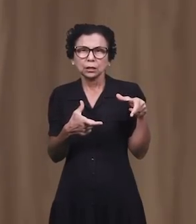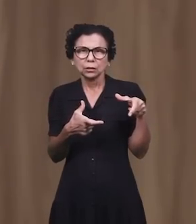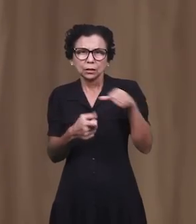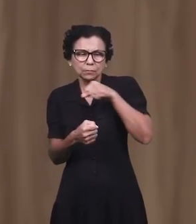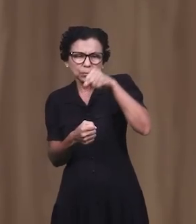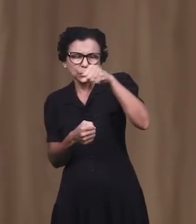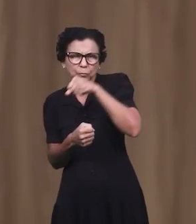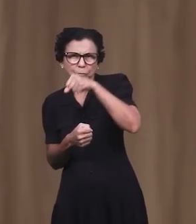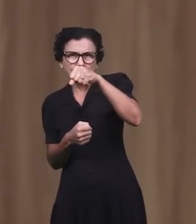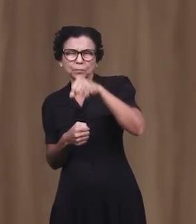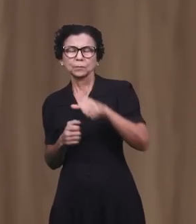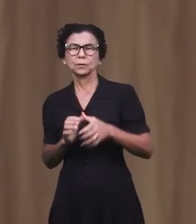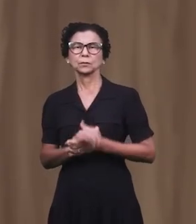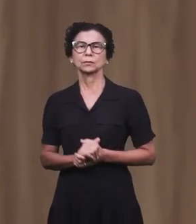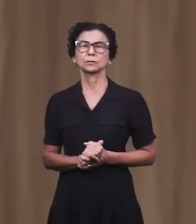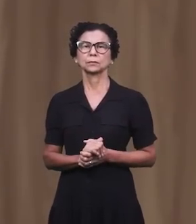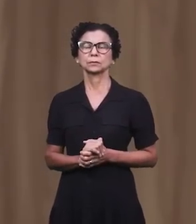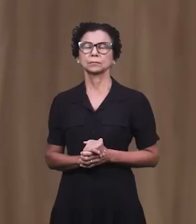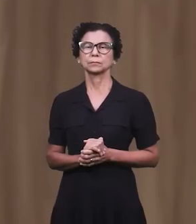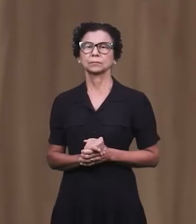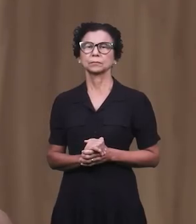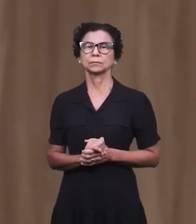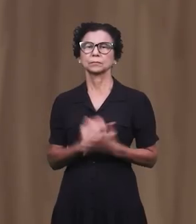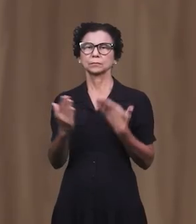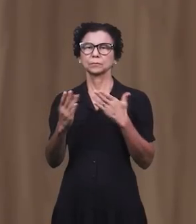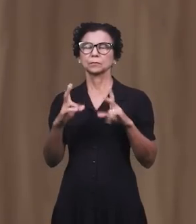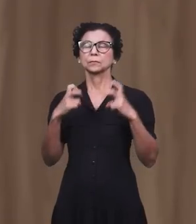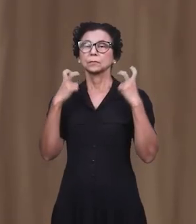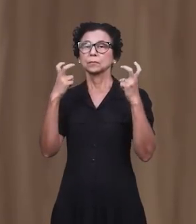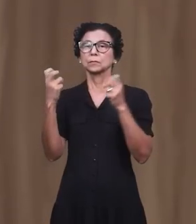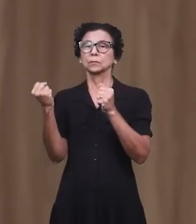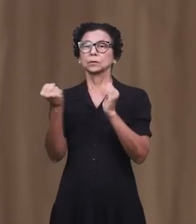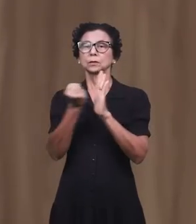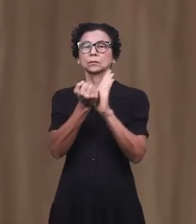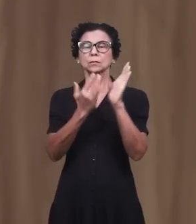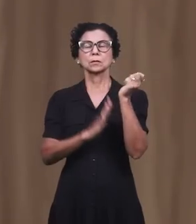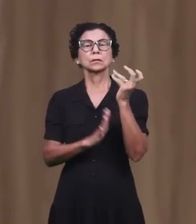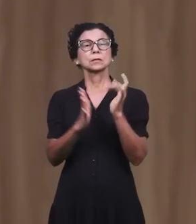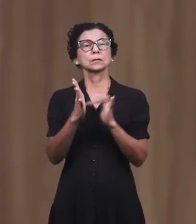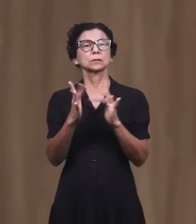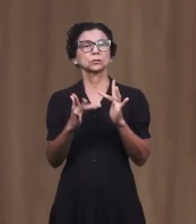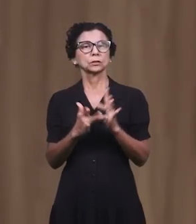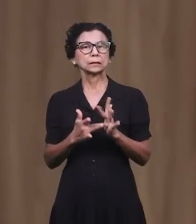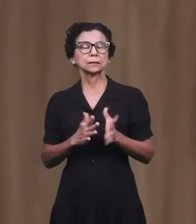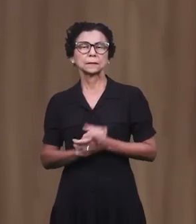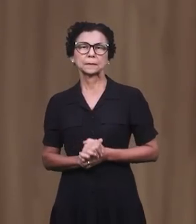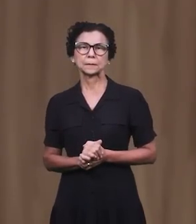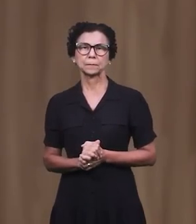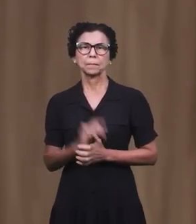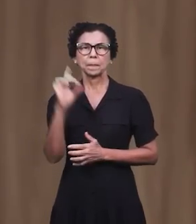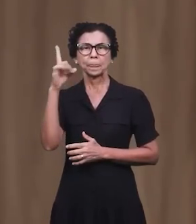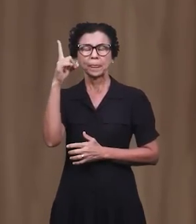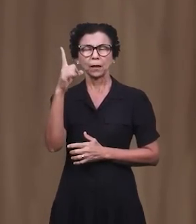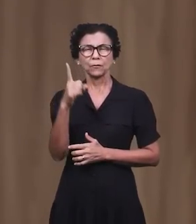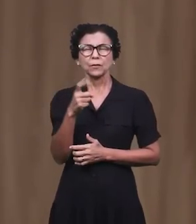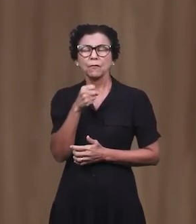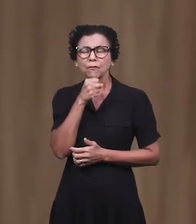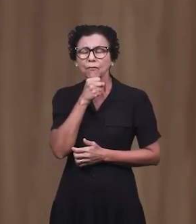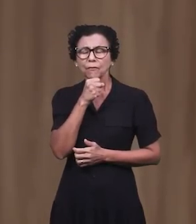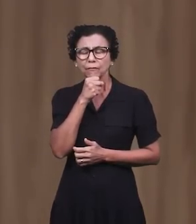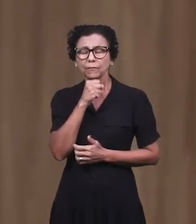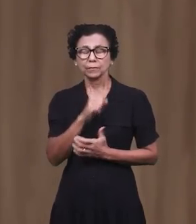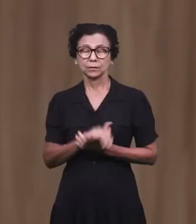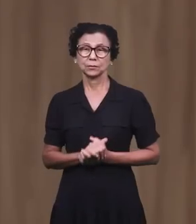nos defende, que é o clamor pelo sangue de Jesus. E no final da vida de Davi, ele falou, porque teu é